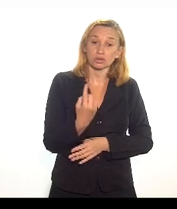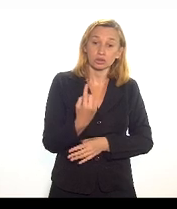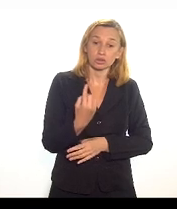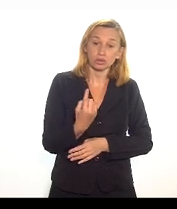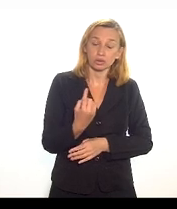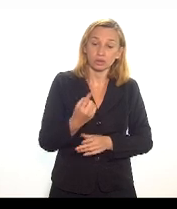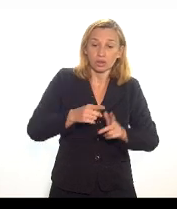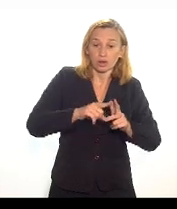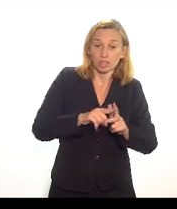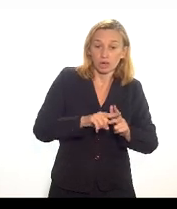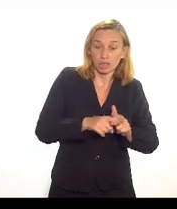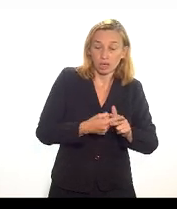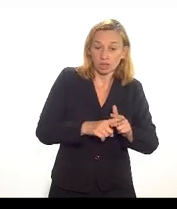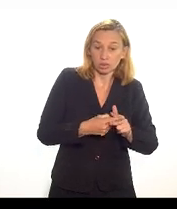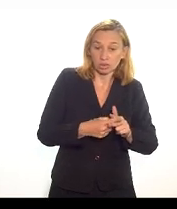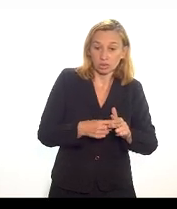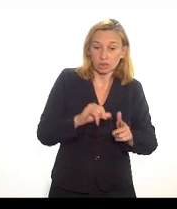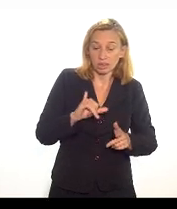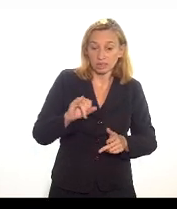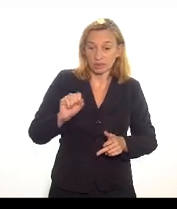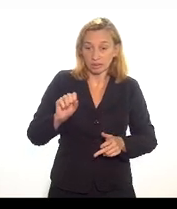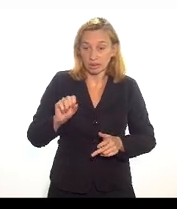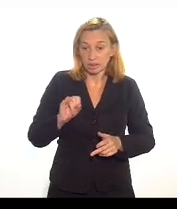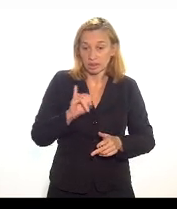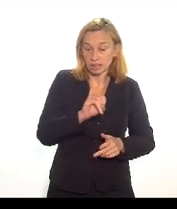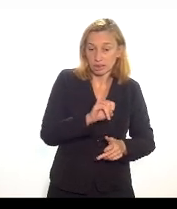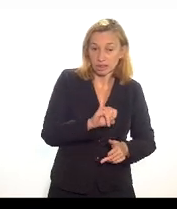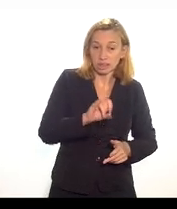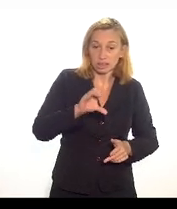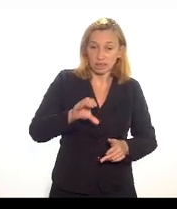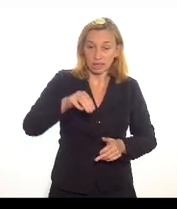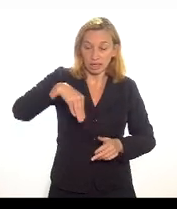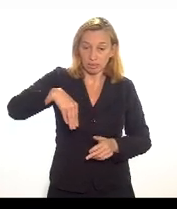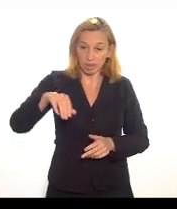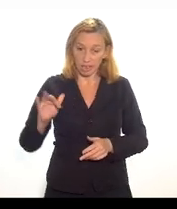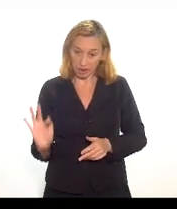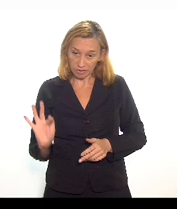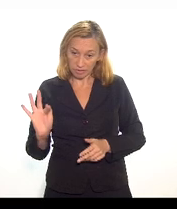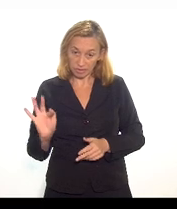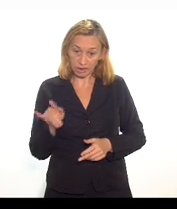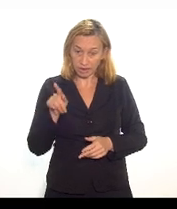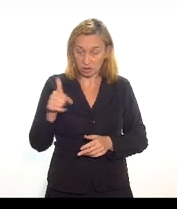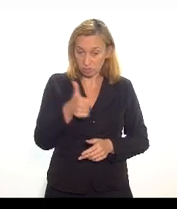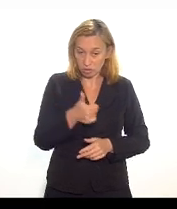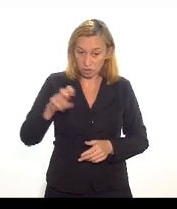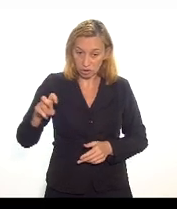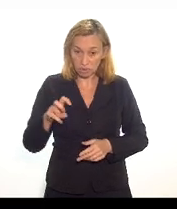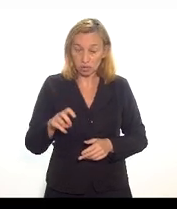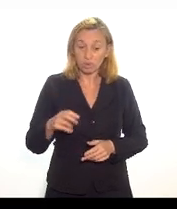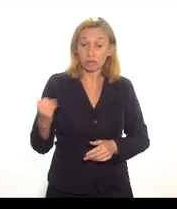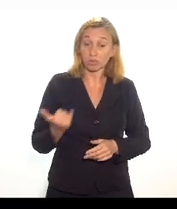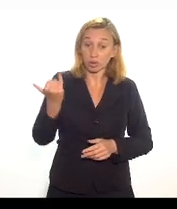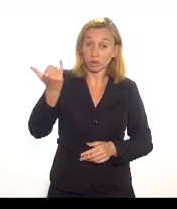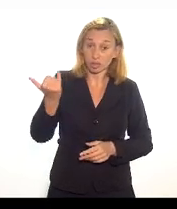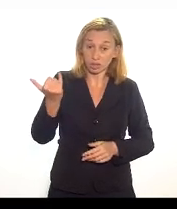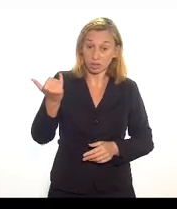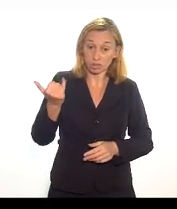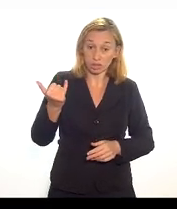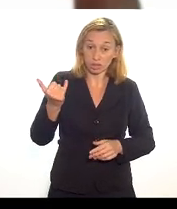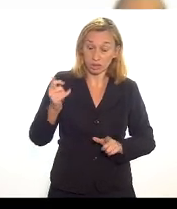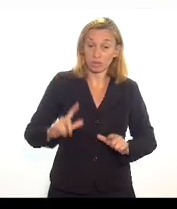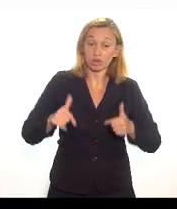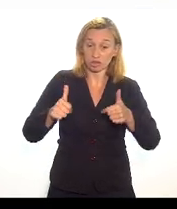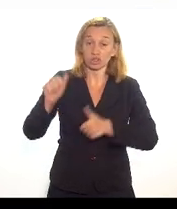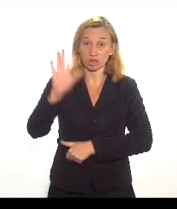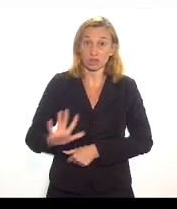ajuste CNF número 7 de 2015, ele saiu em 2015, e ele foi um importante instrumento nacional, que é